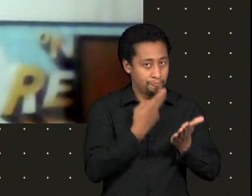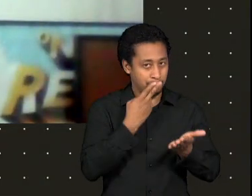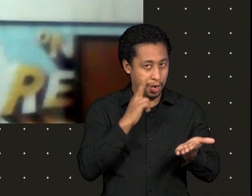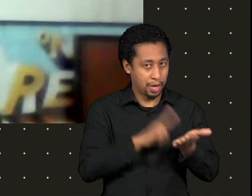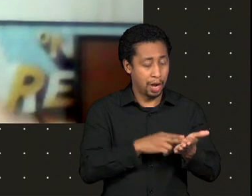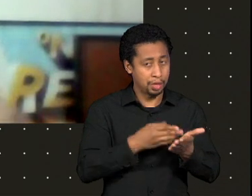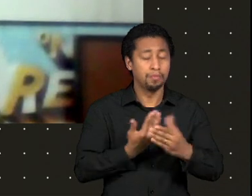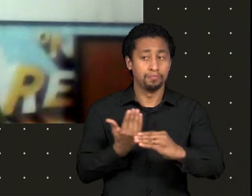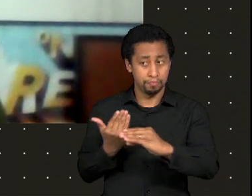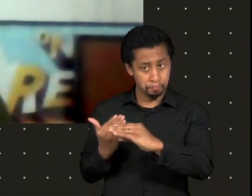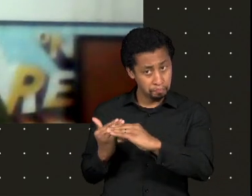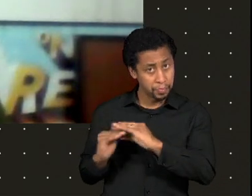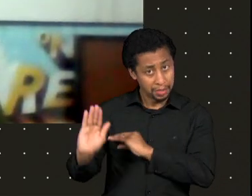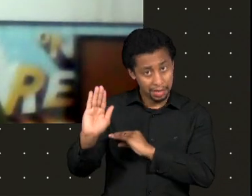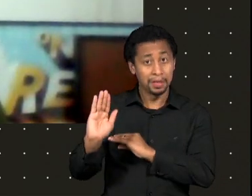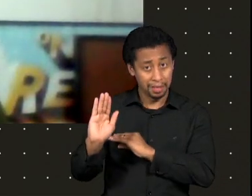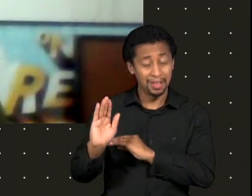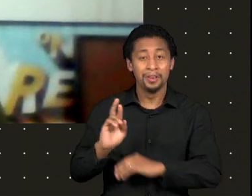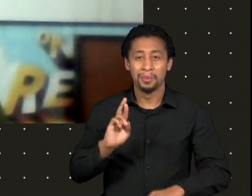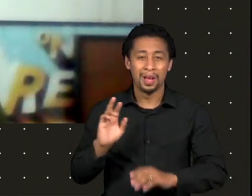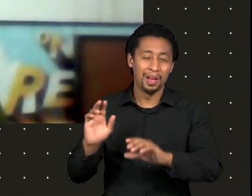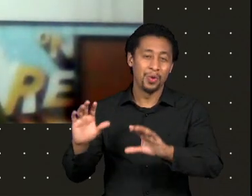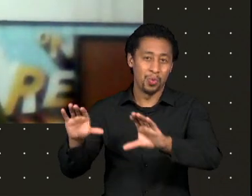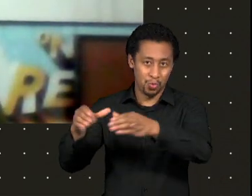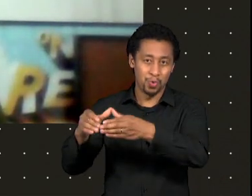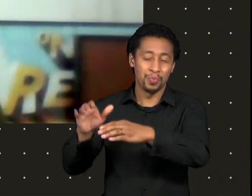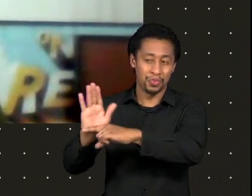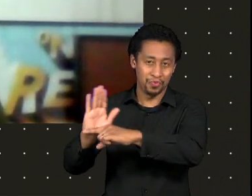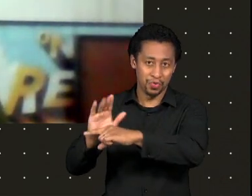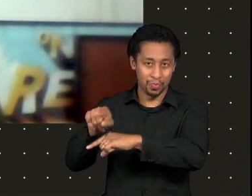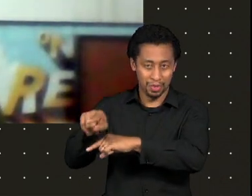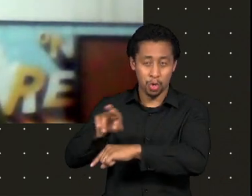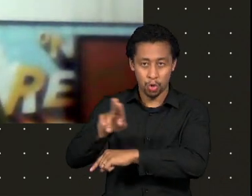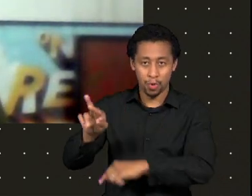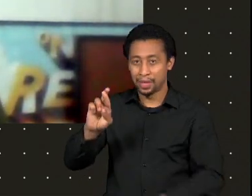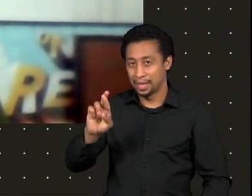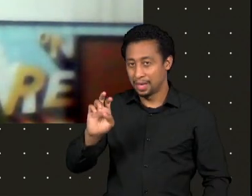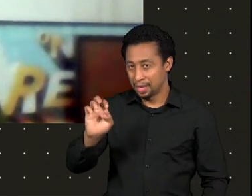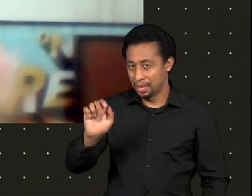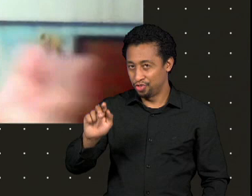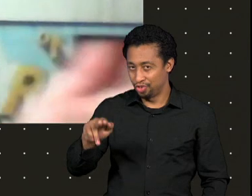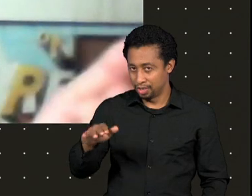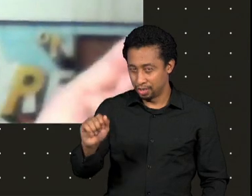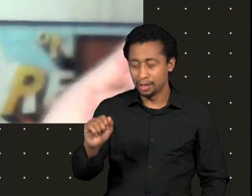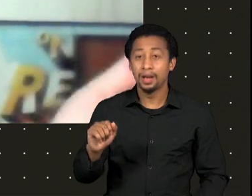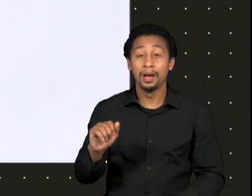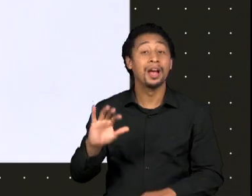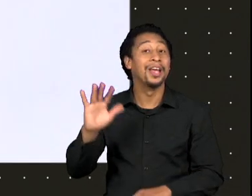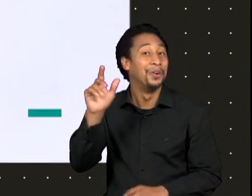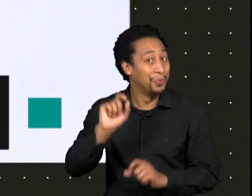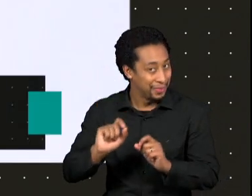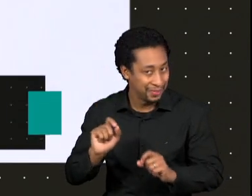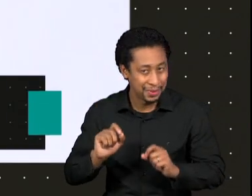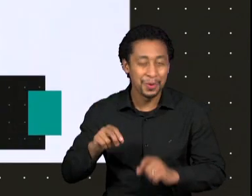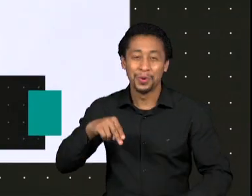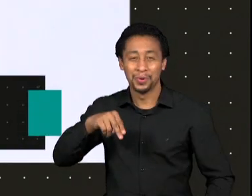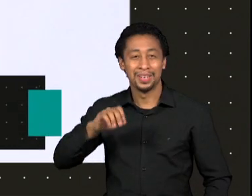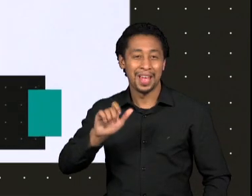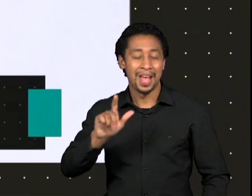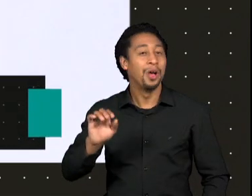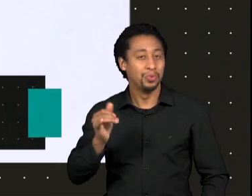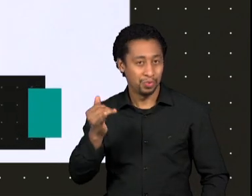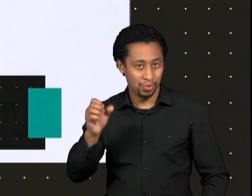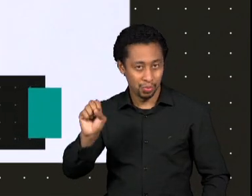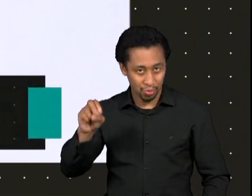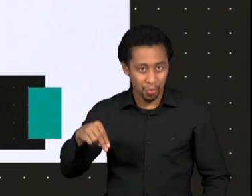Aí foi indo, um dia ele virou para mim e falou assim, sabe, o Ney Santana, que era o filho dele, que era o protagonista do